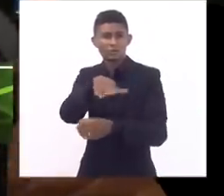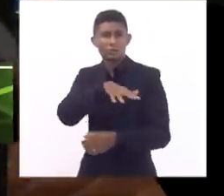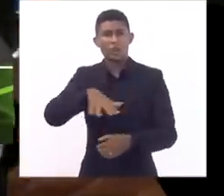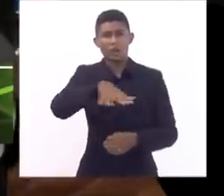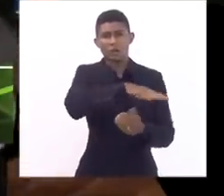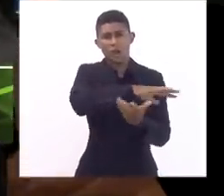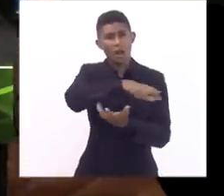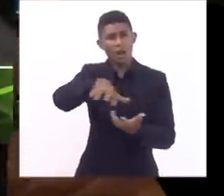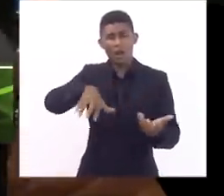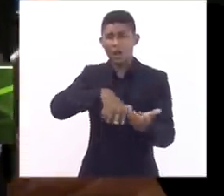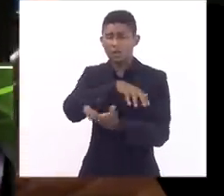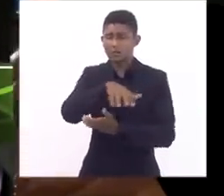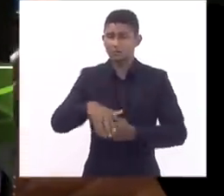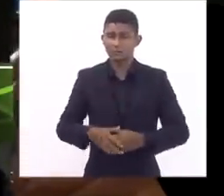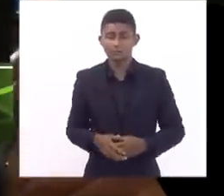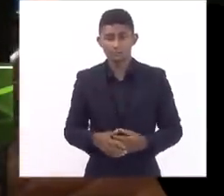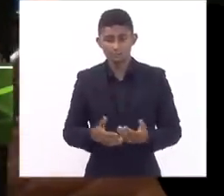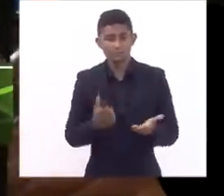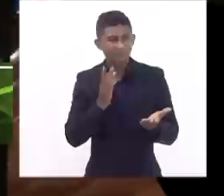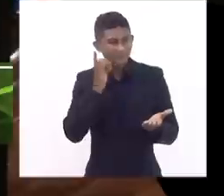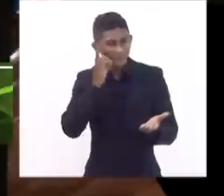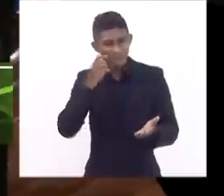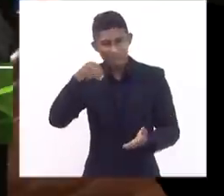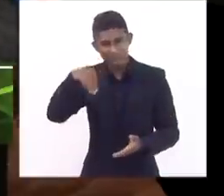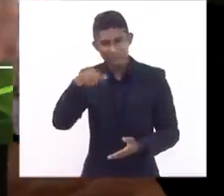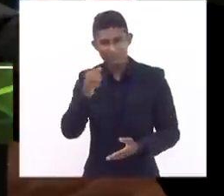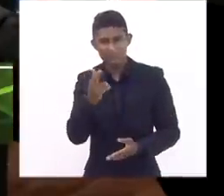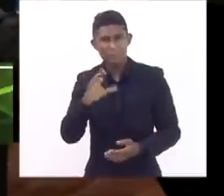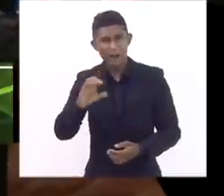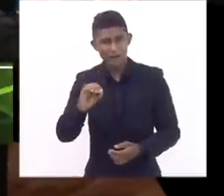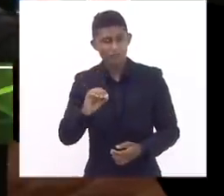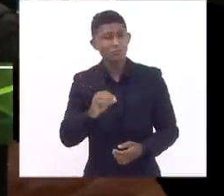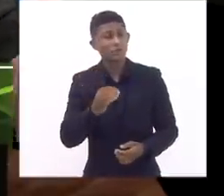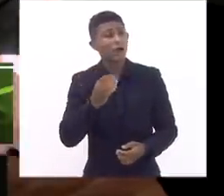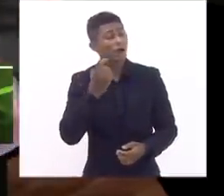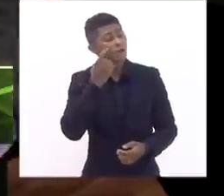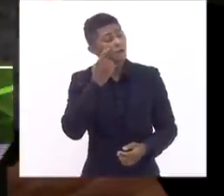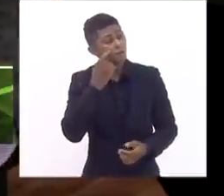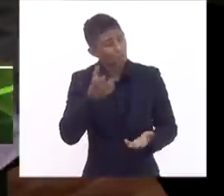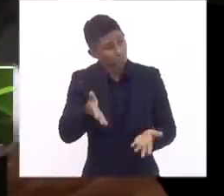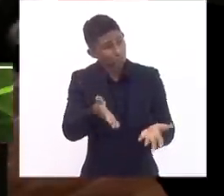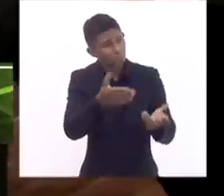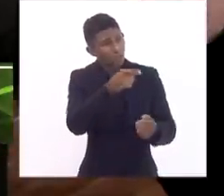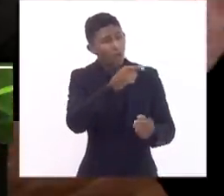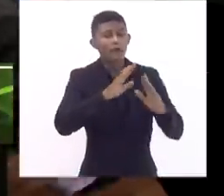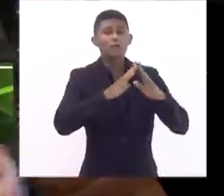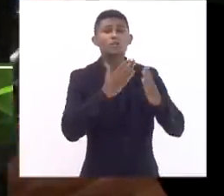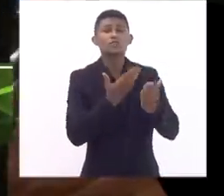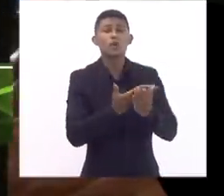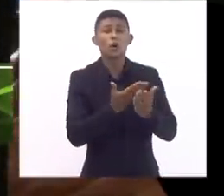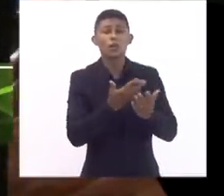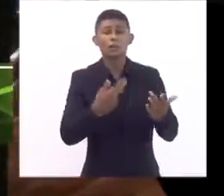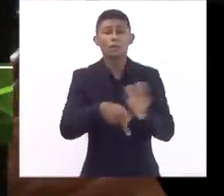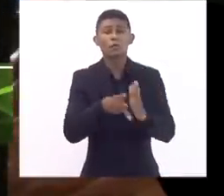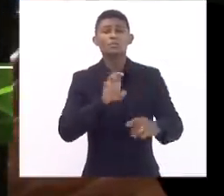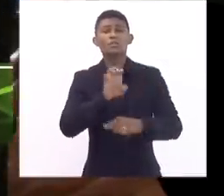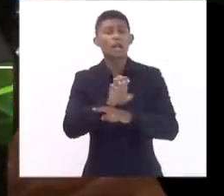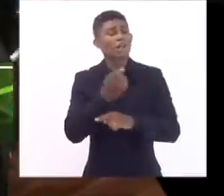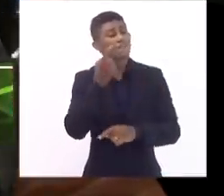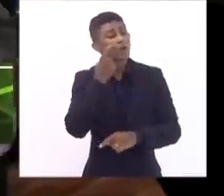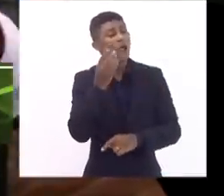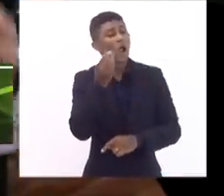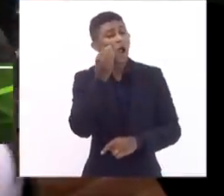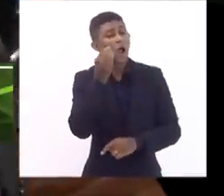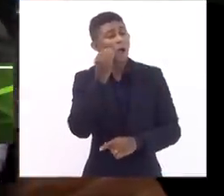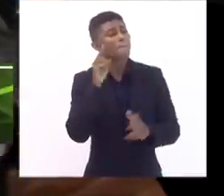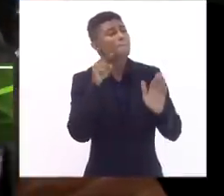vou nem desafiar, eu vou convidar a Vossa Excelência a entrar em contato com qualquer escola estadual. Escolha no sorteio, escolha aleatoriamente. E